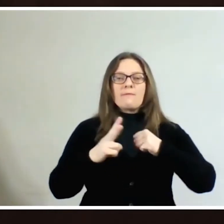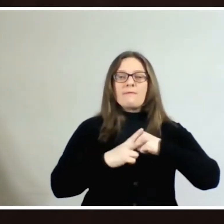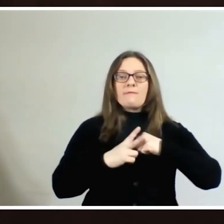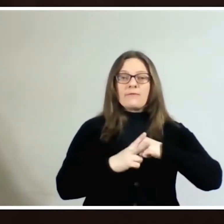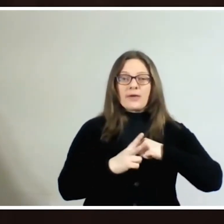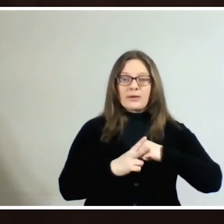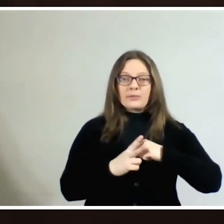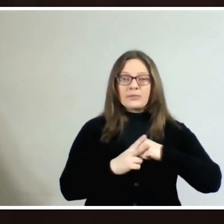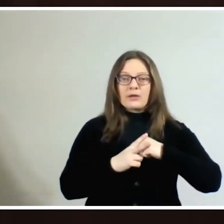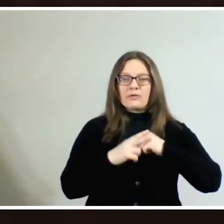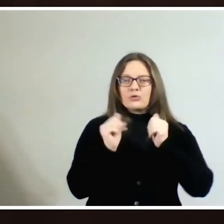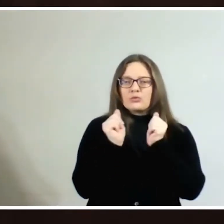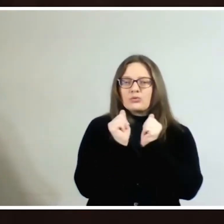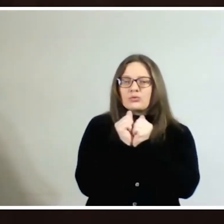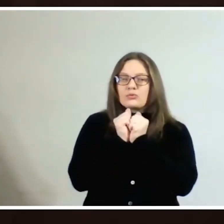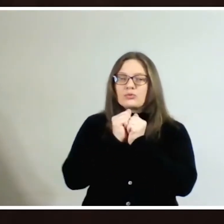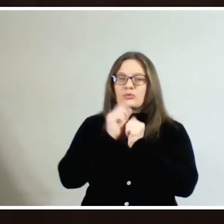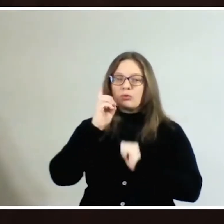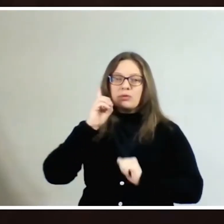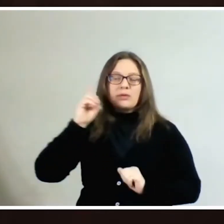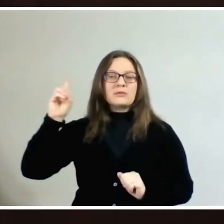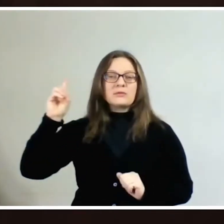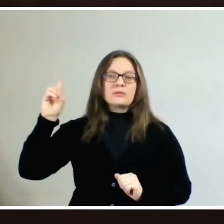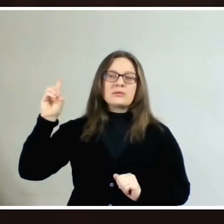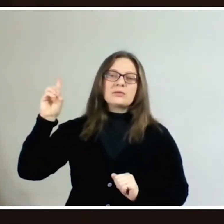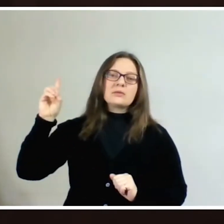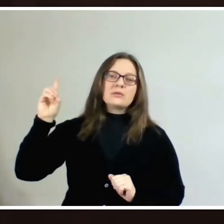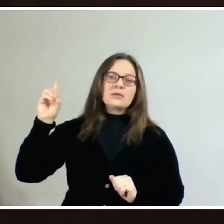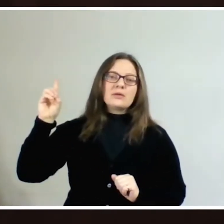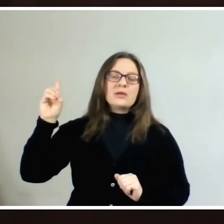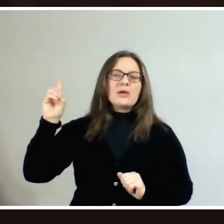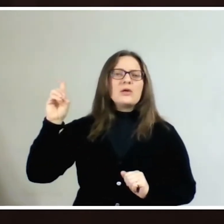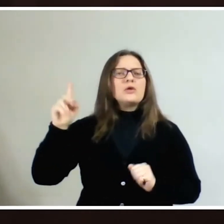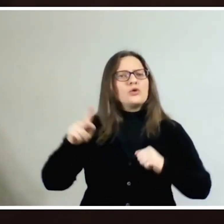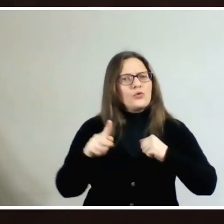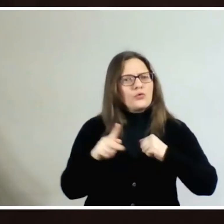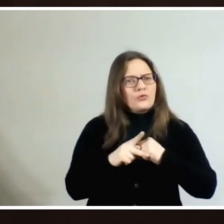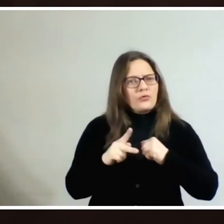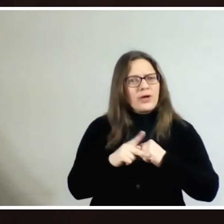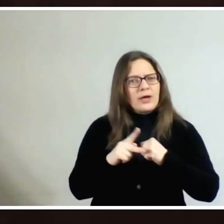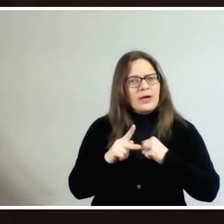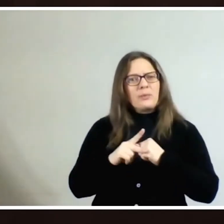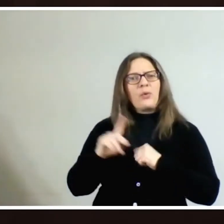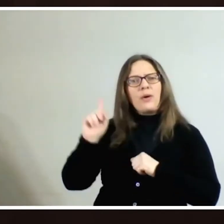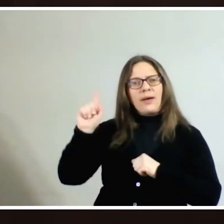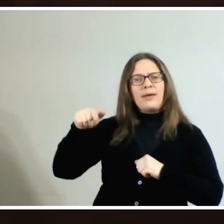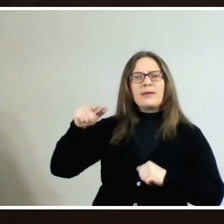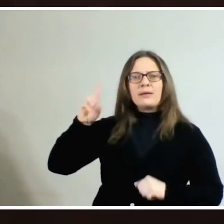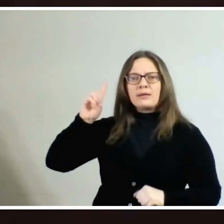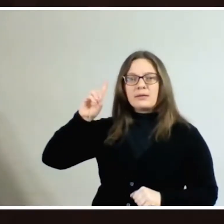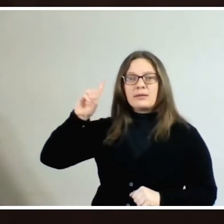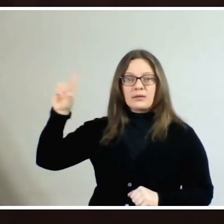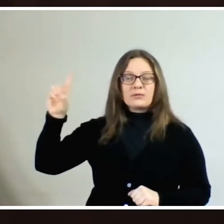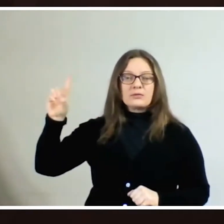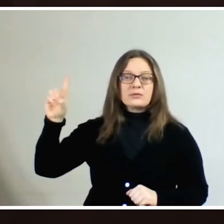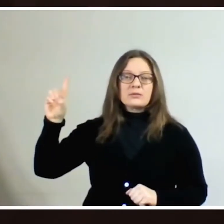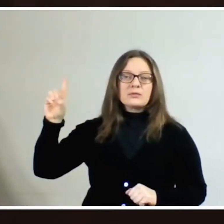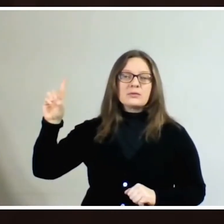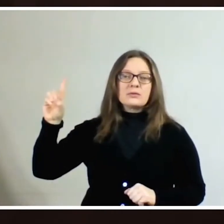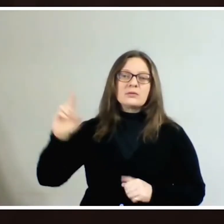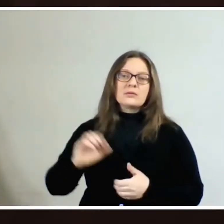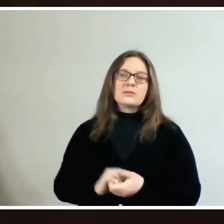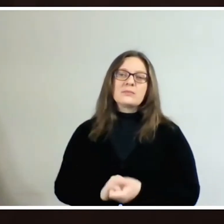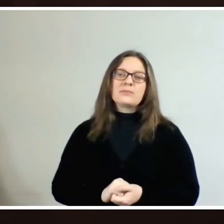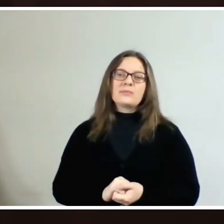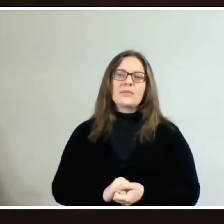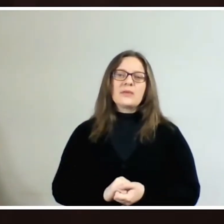estava com Deus, e aqui diz que o verbo era Deus, e o verbo, né, aqui refere-se a Cristo,